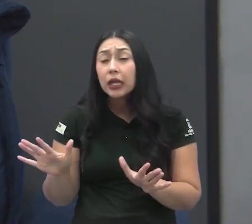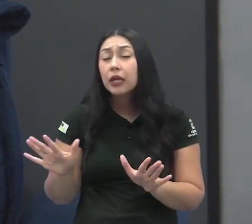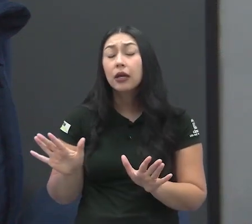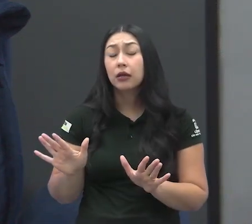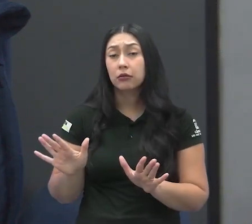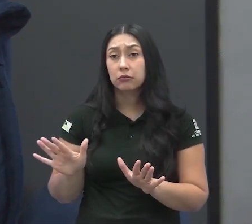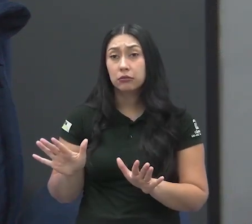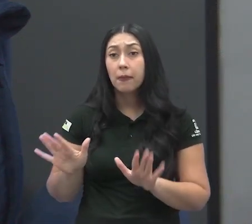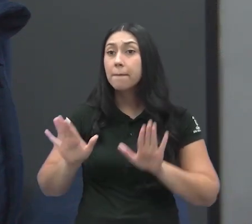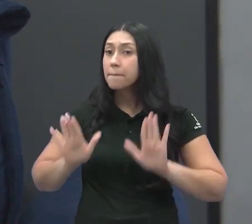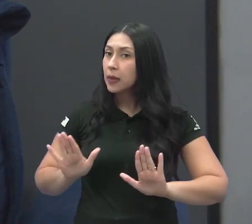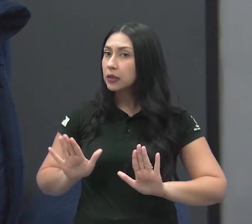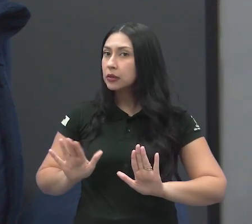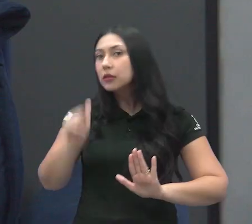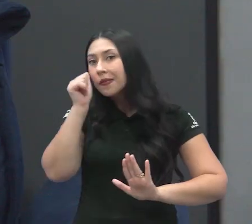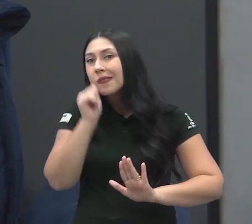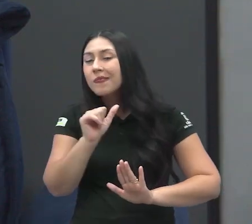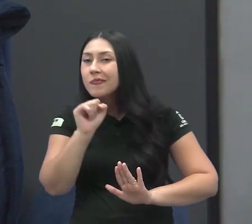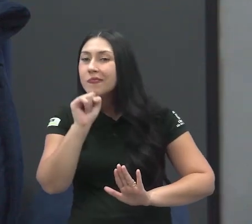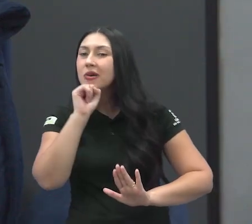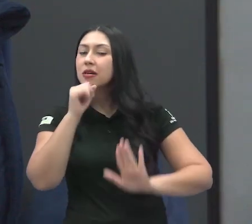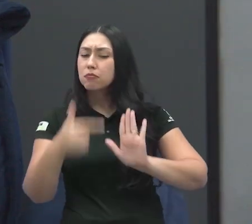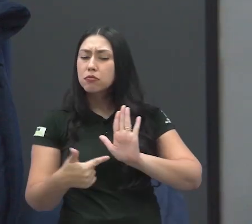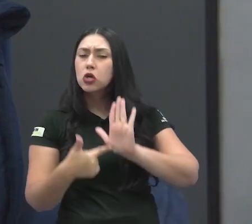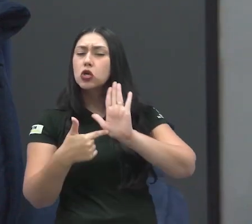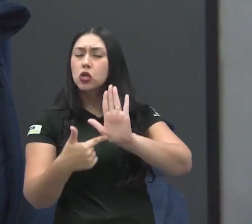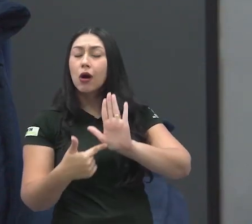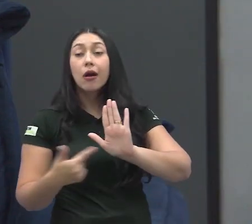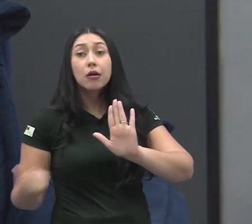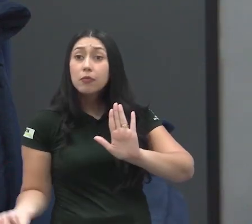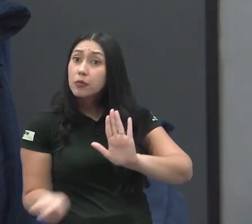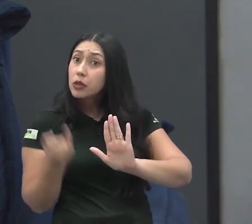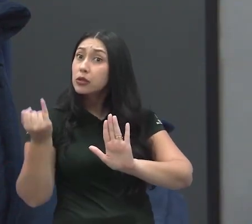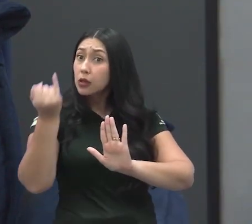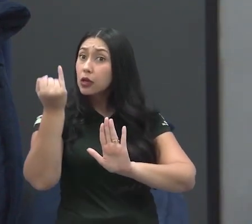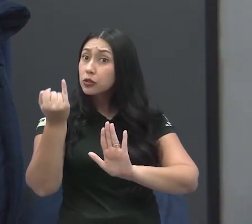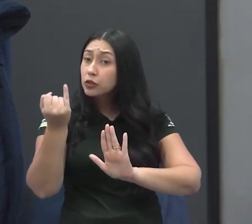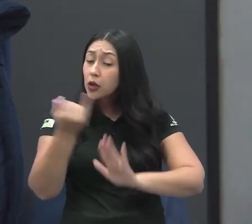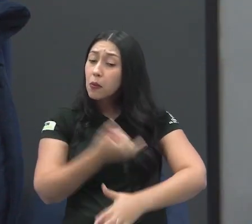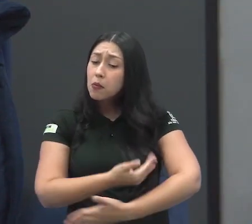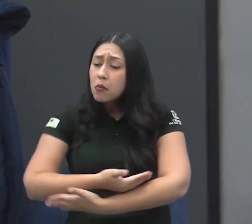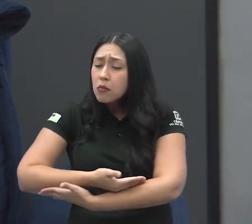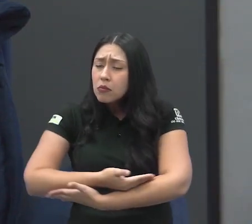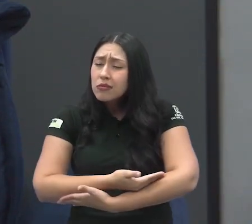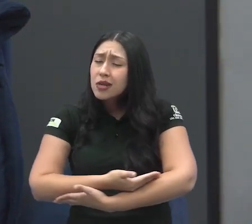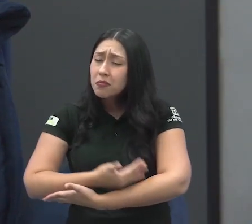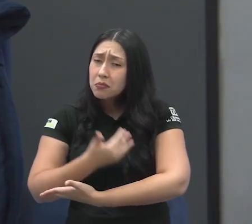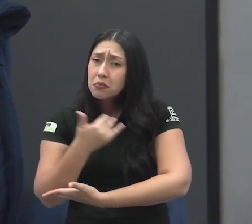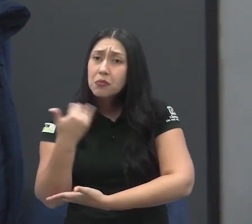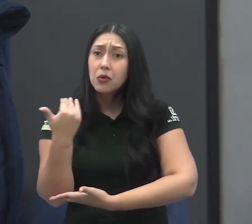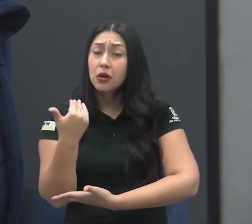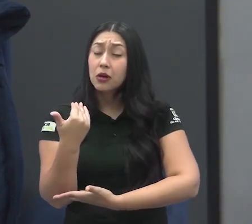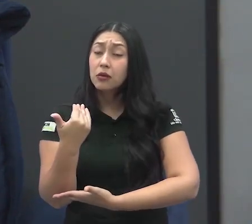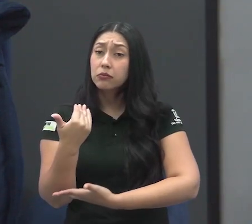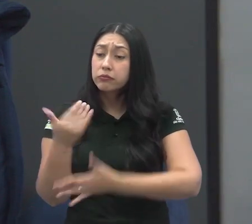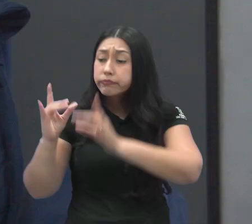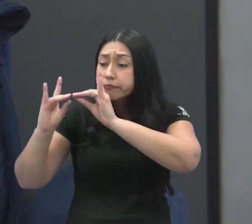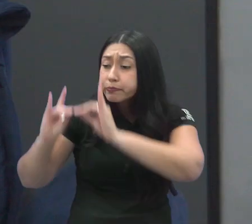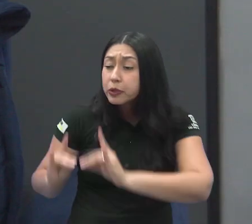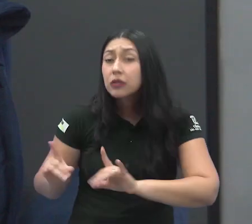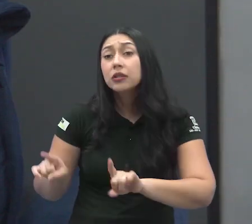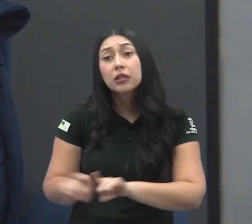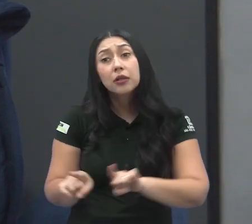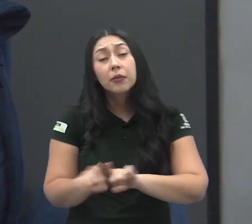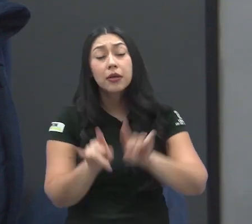infelizmente. Mas as mães mostraram a importância que é não só para aquela criança que tem esse direito do sepultamento,